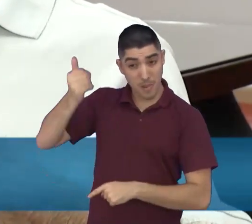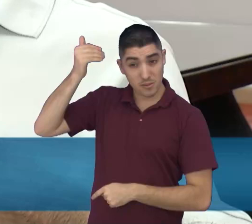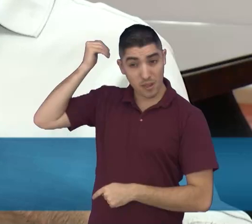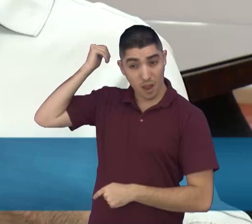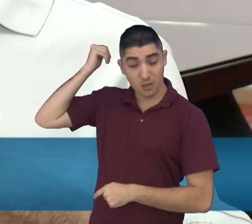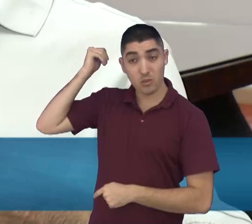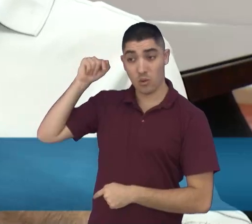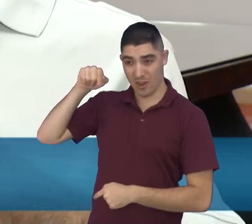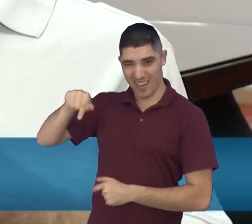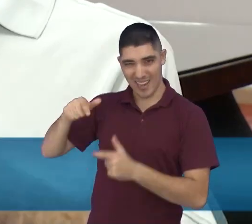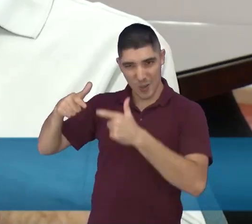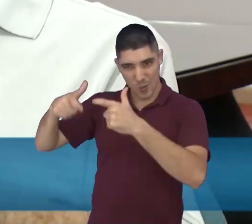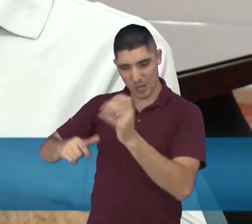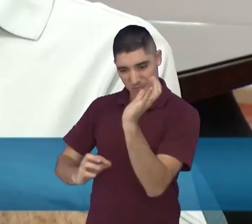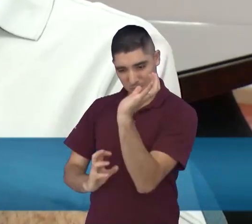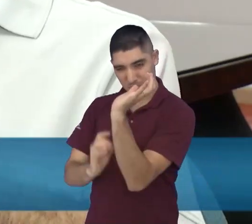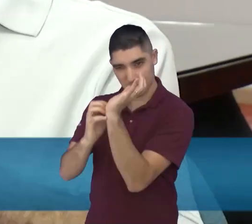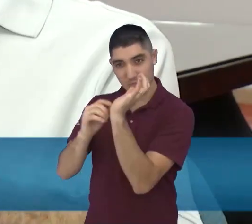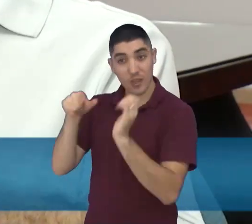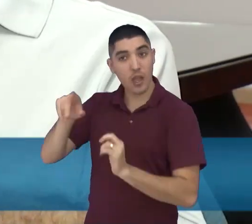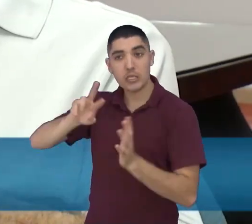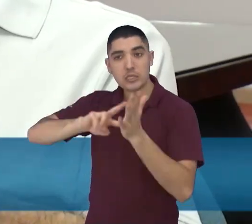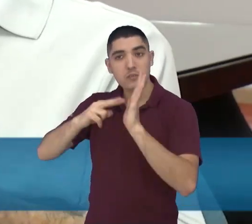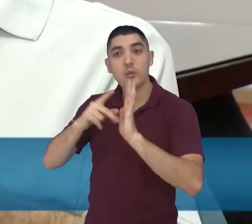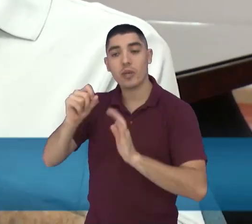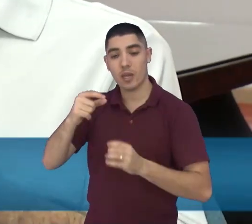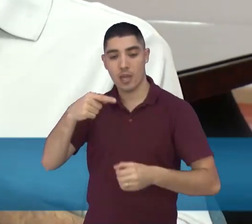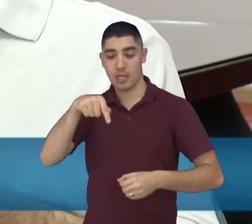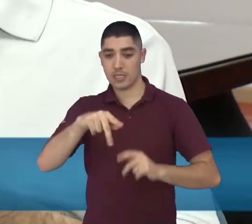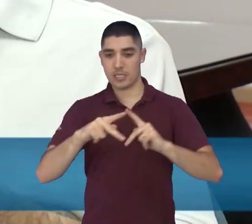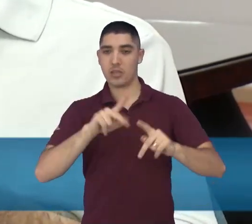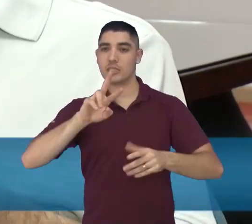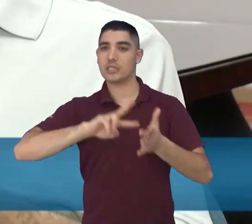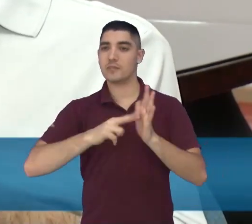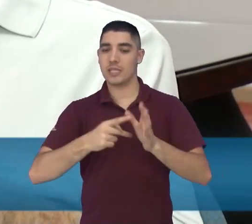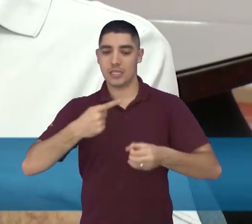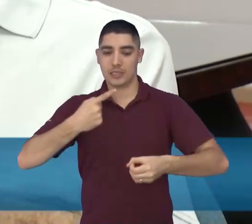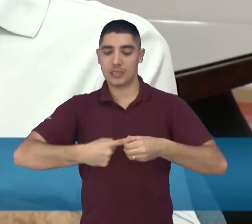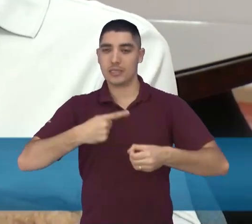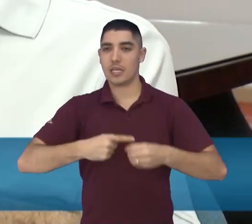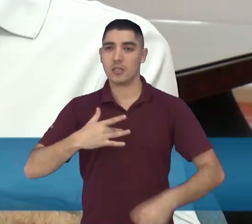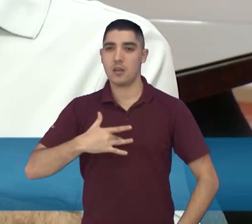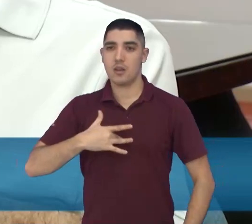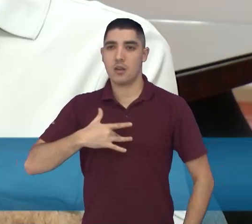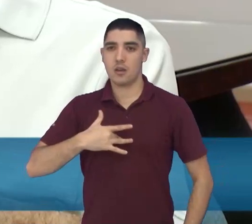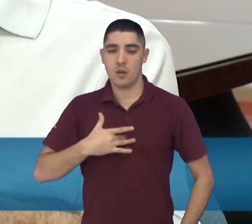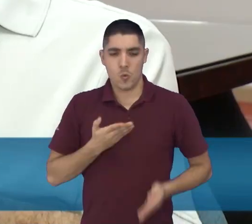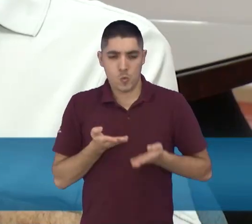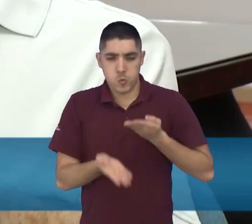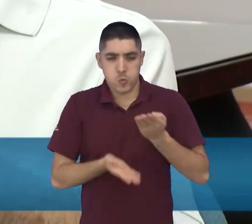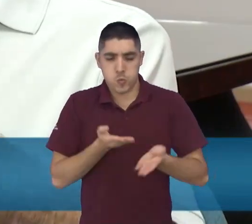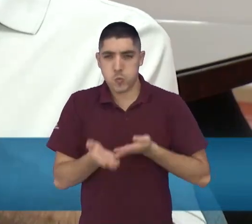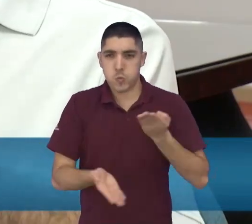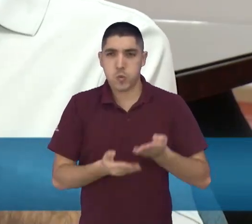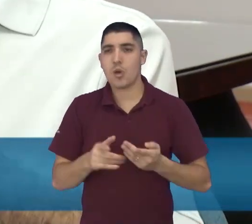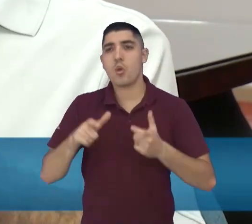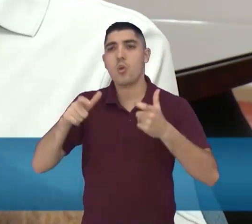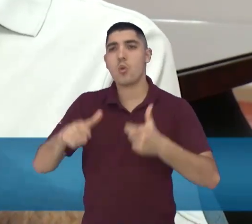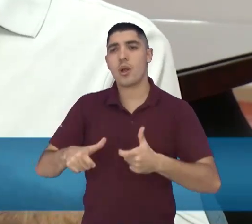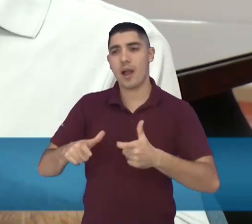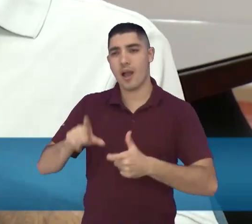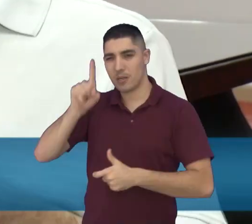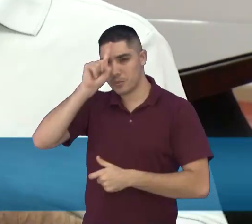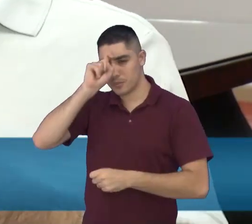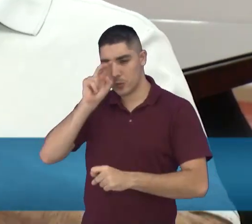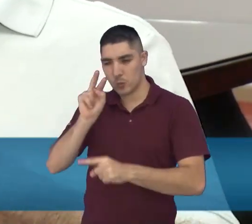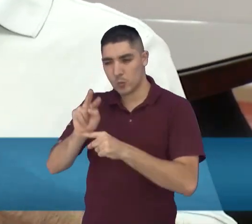sanatórios. Se você perde o Sanatório Vicente Naranha, você está perdendo uma referência. E,